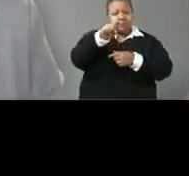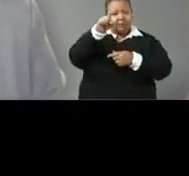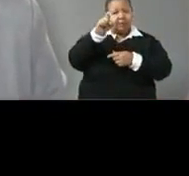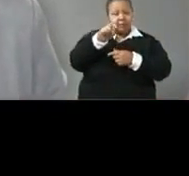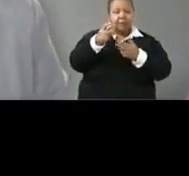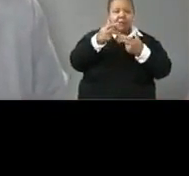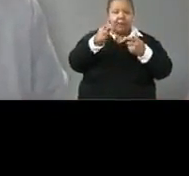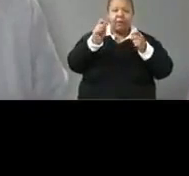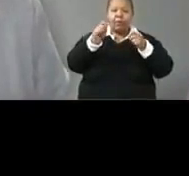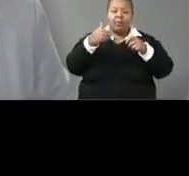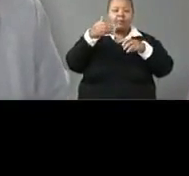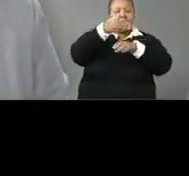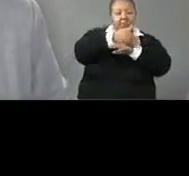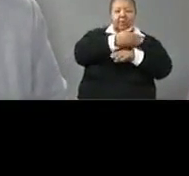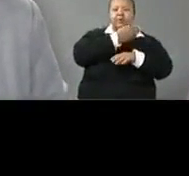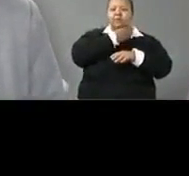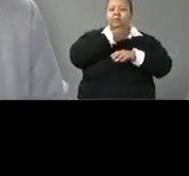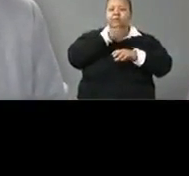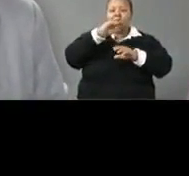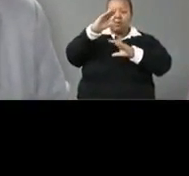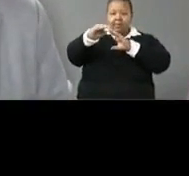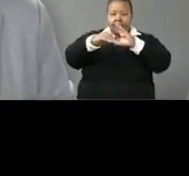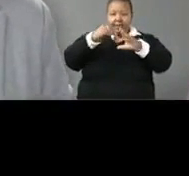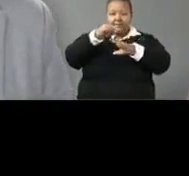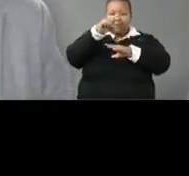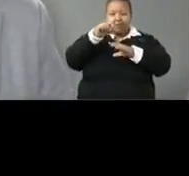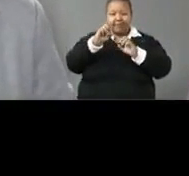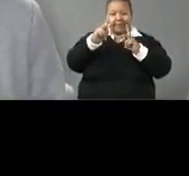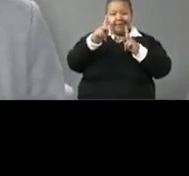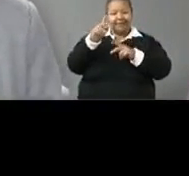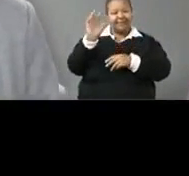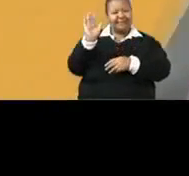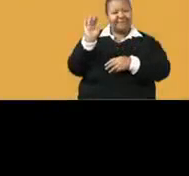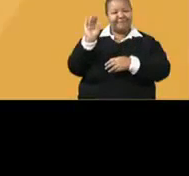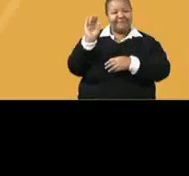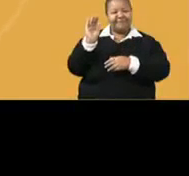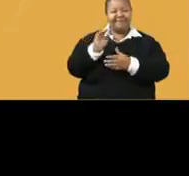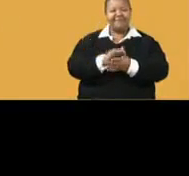com dúvida em algo, pode entrar no fórum e enviar sua pergunta, ok? Até mais!